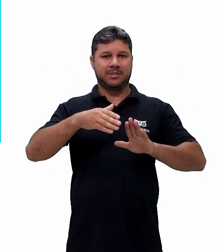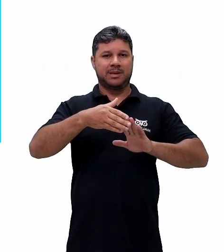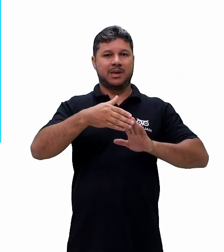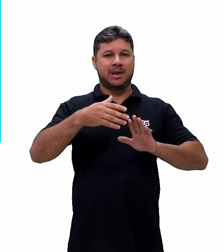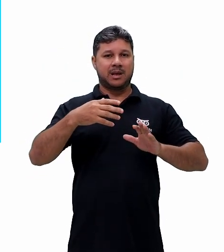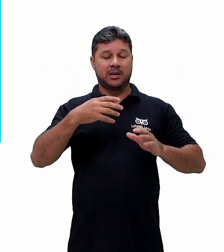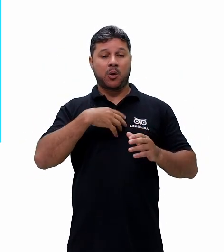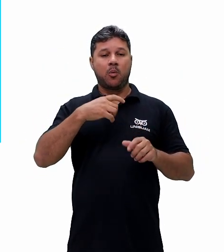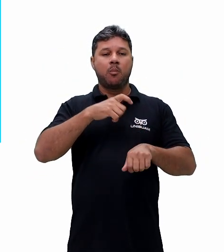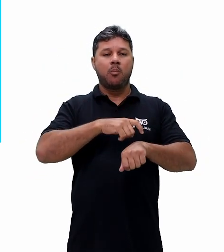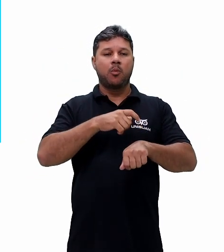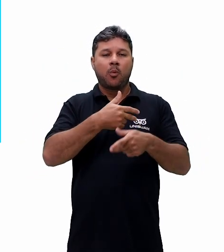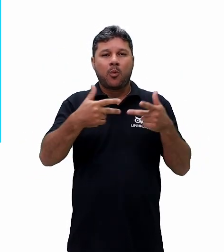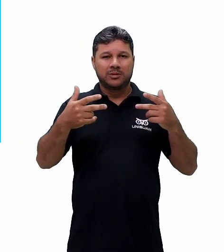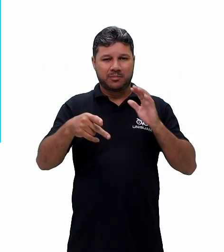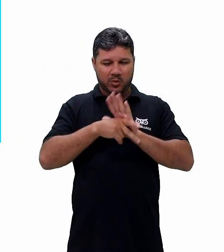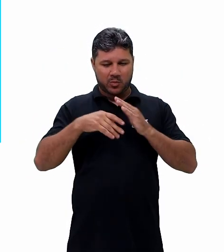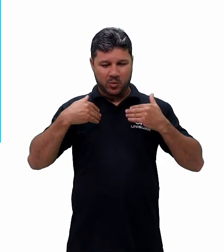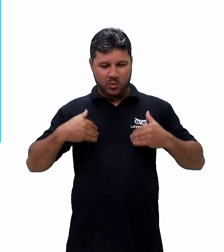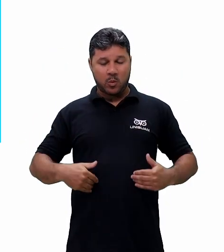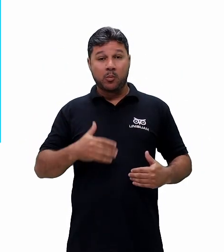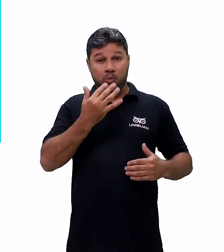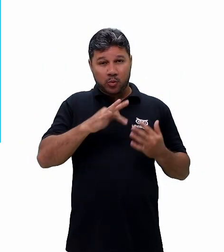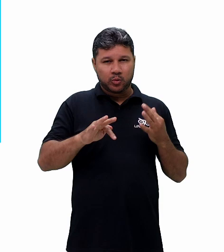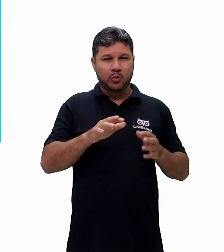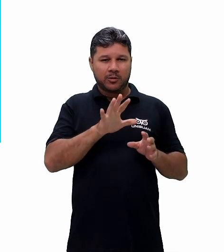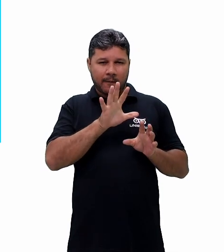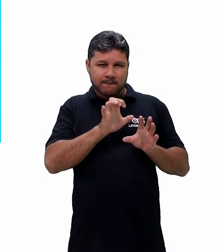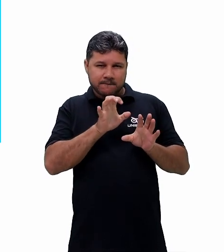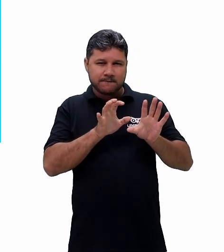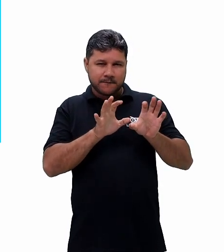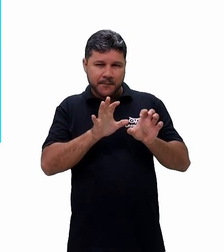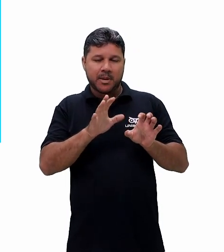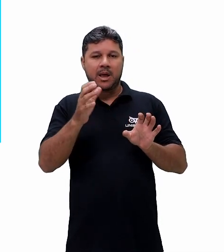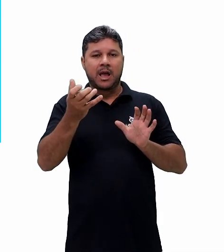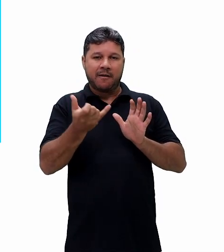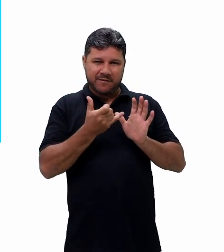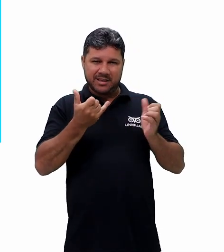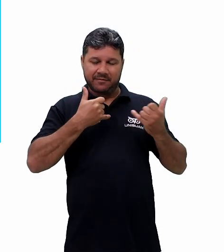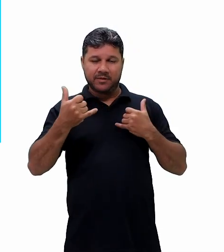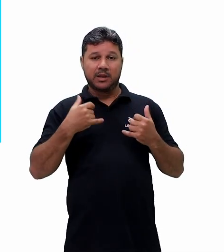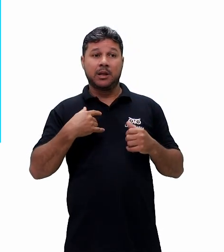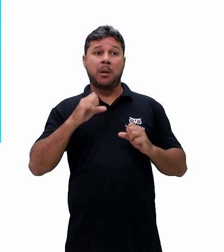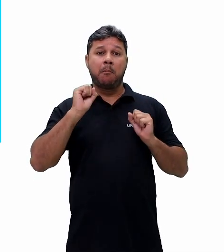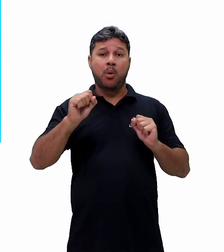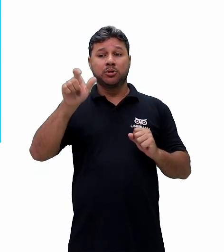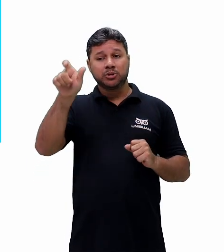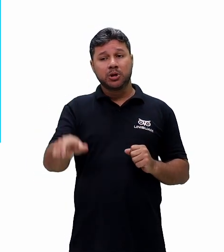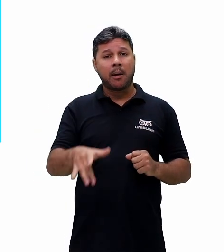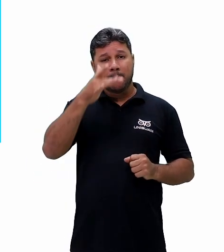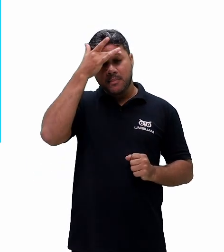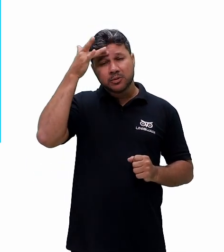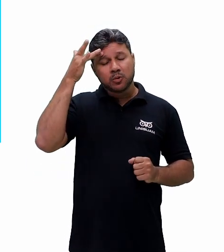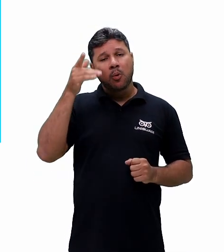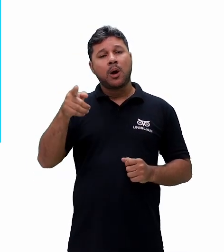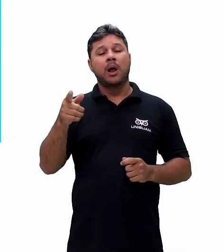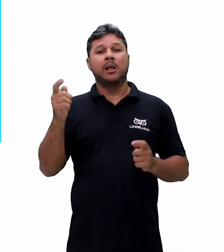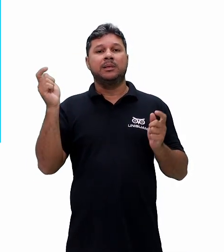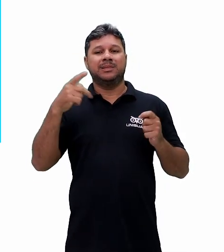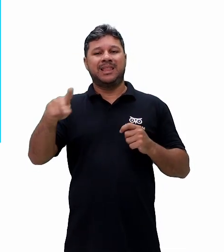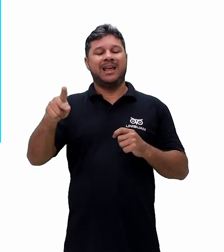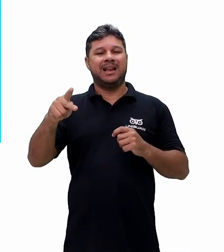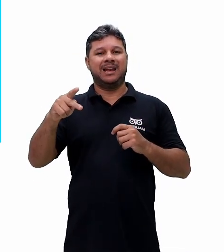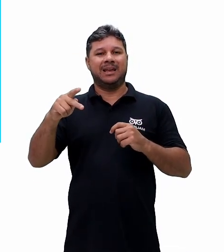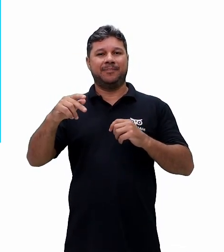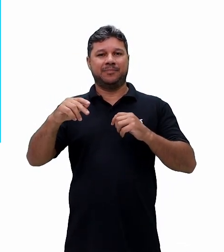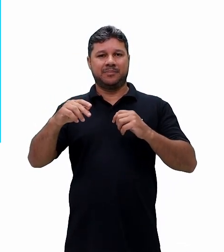ou seja, o aumento da atividade dos receptores de dor fazem ou faz ou pode fazer com que um determinado